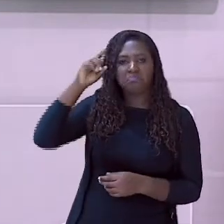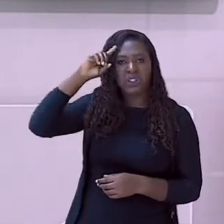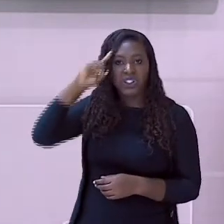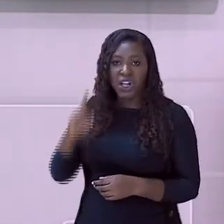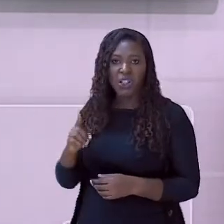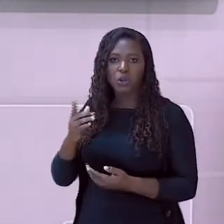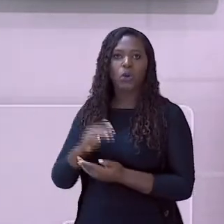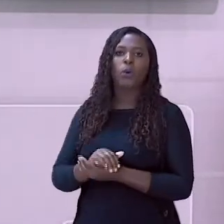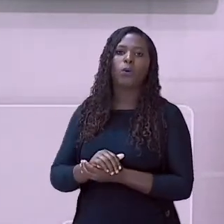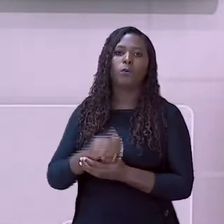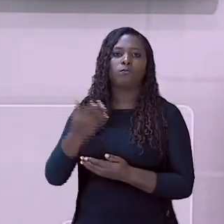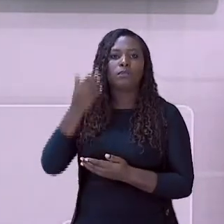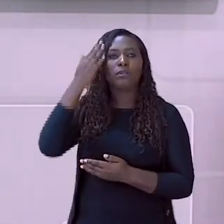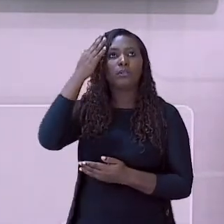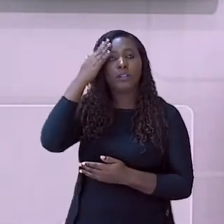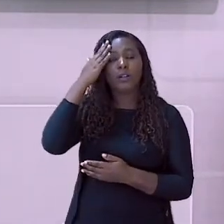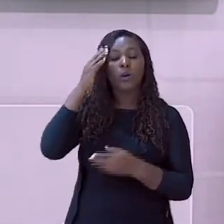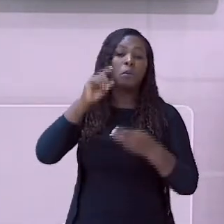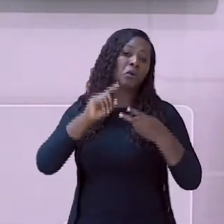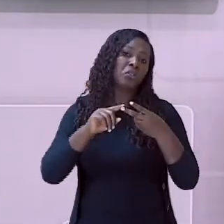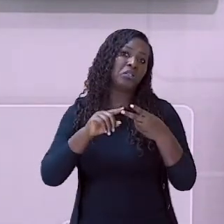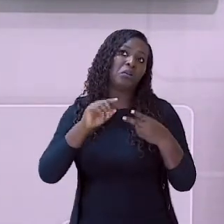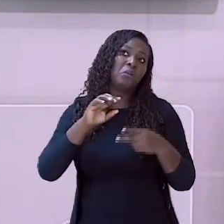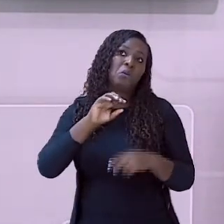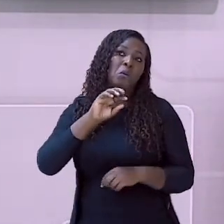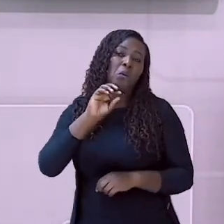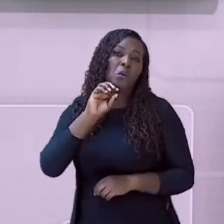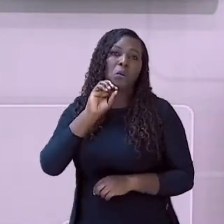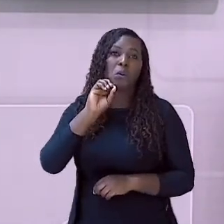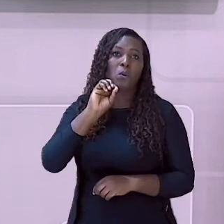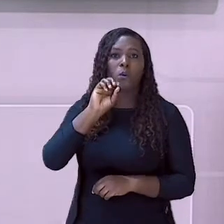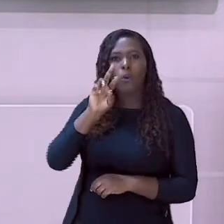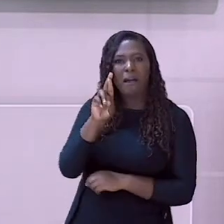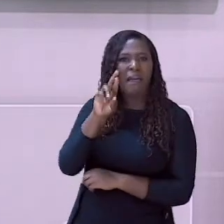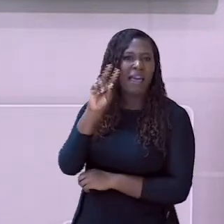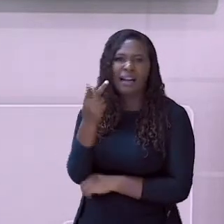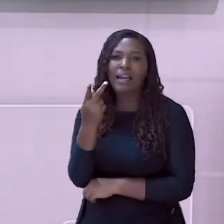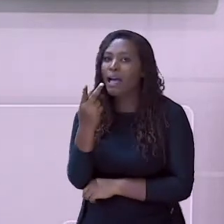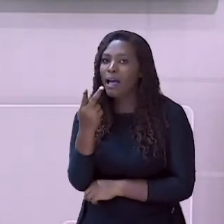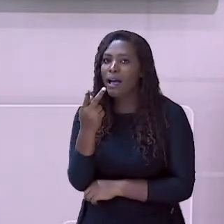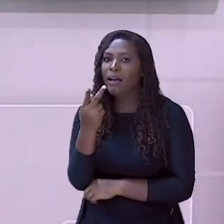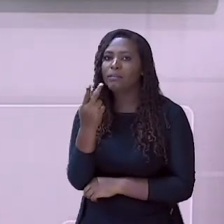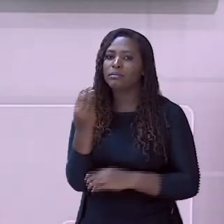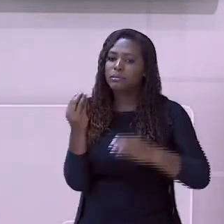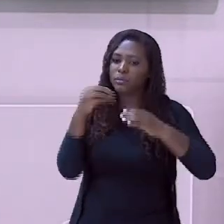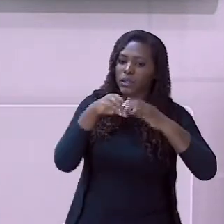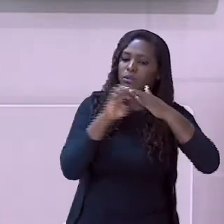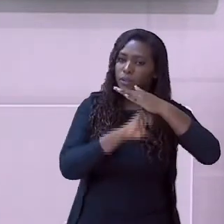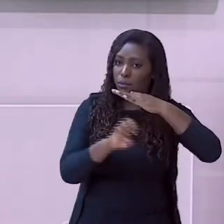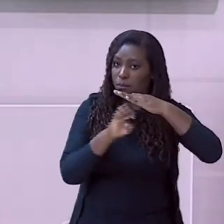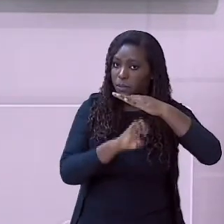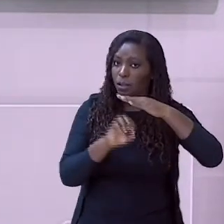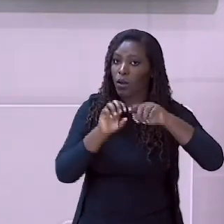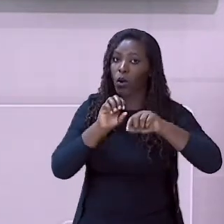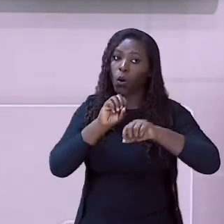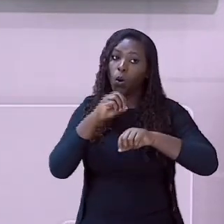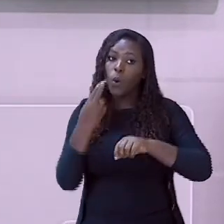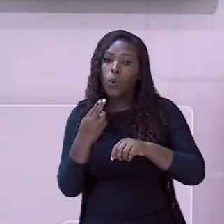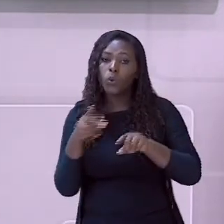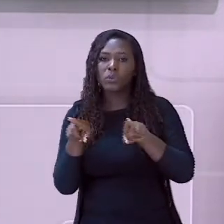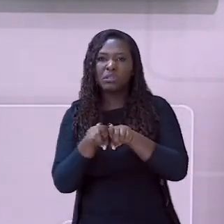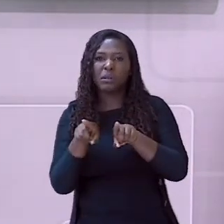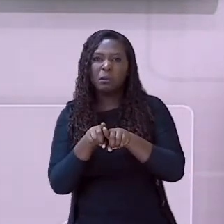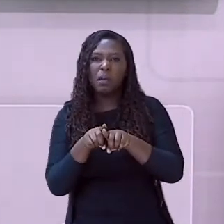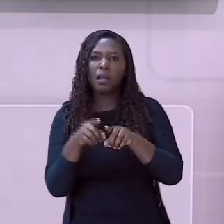Pode ser o RH da empresa, né, os recursos humanos da empresa, ou se aquela empresa tem algum psicólogo,